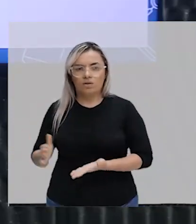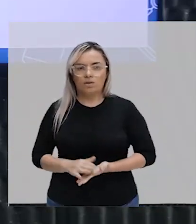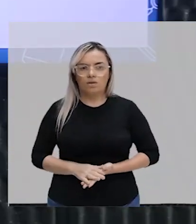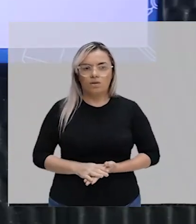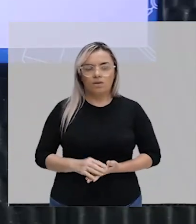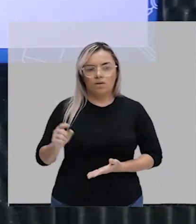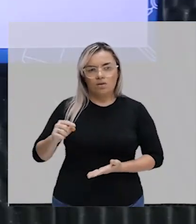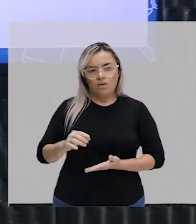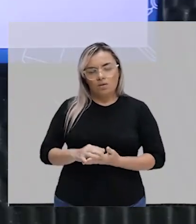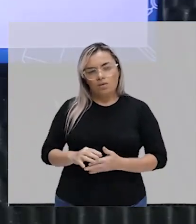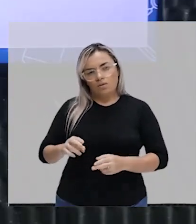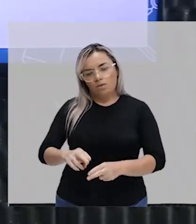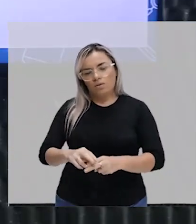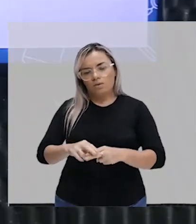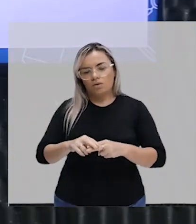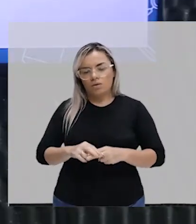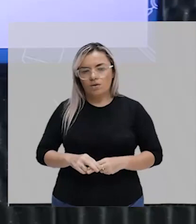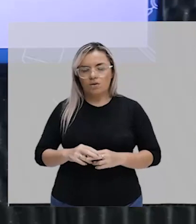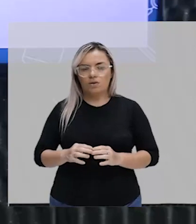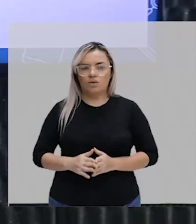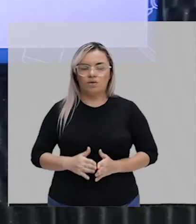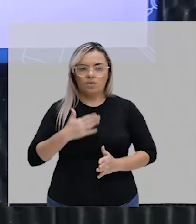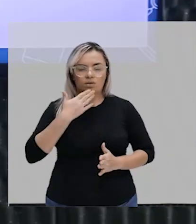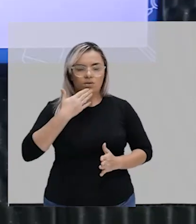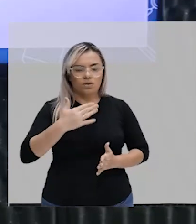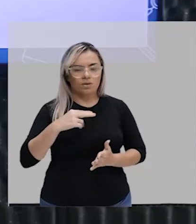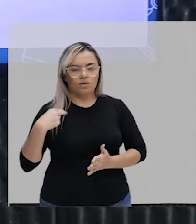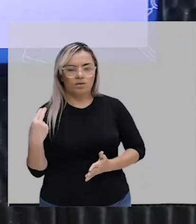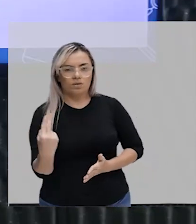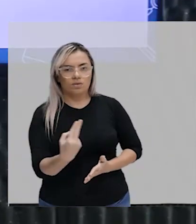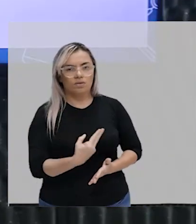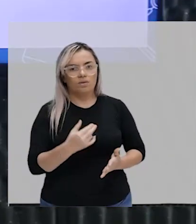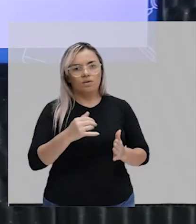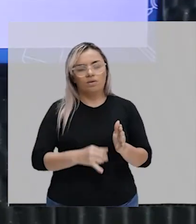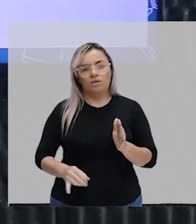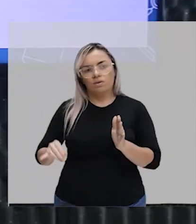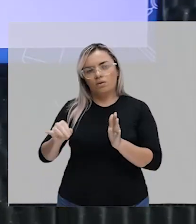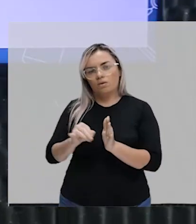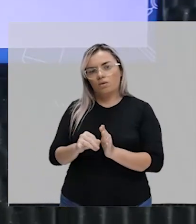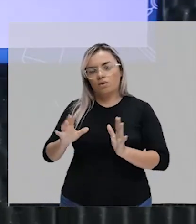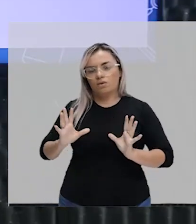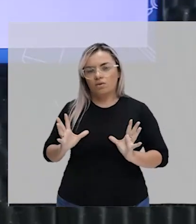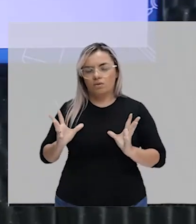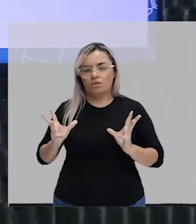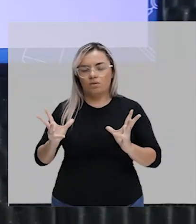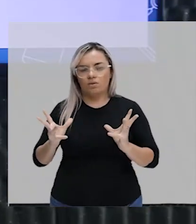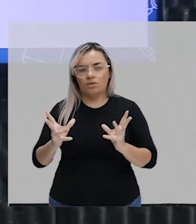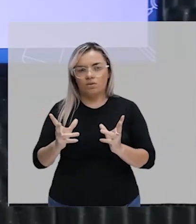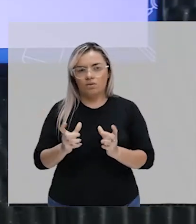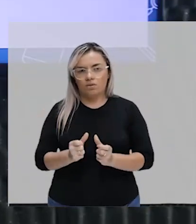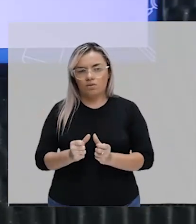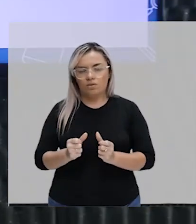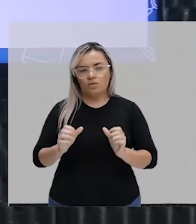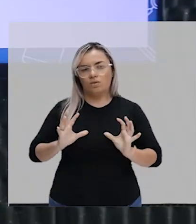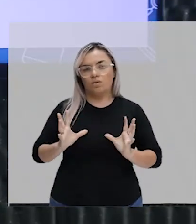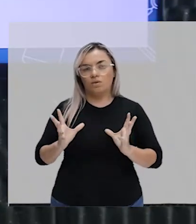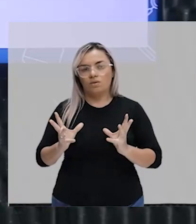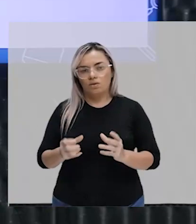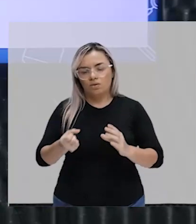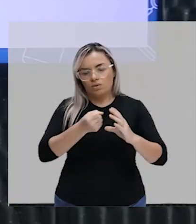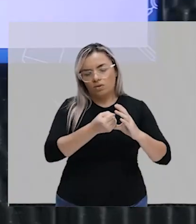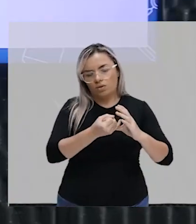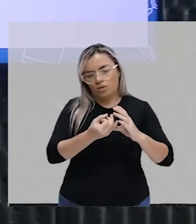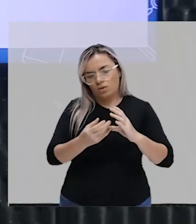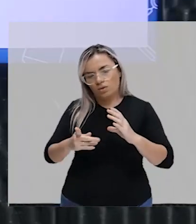por acaso fosse solicitado que nós identificássemos todos o conjunto, na verdade, o conjunto das